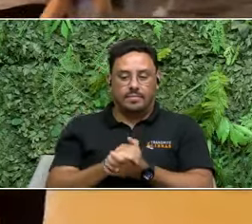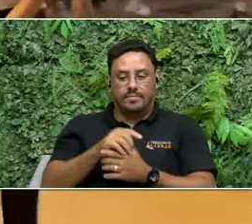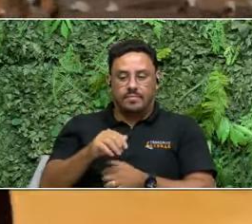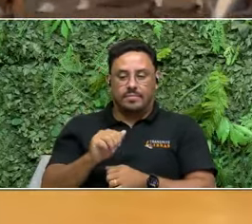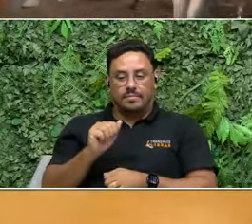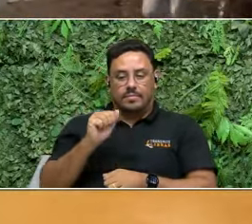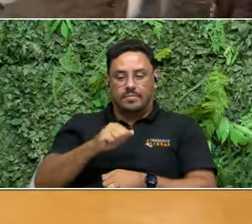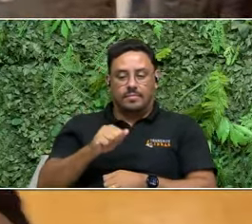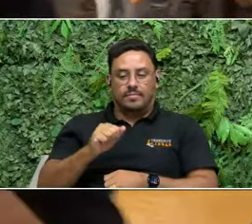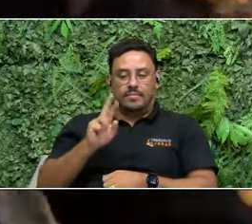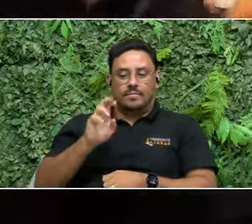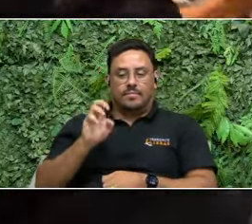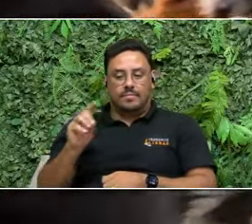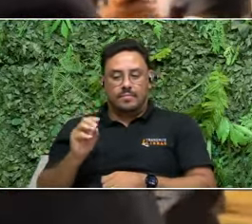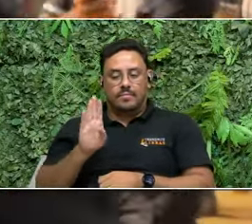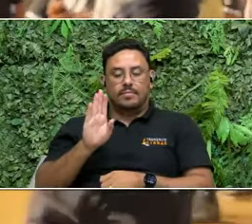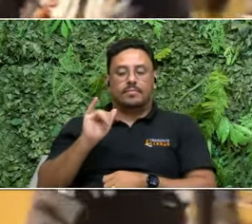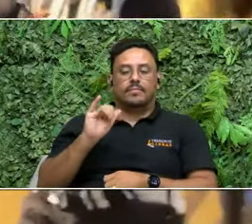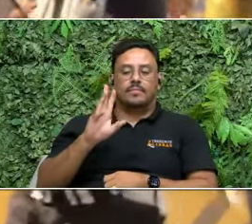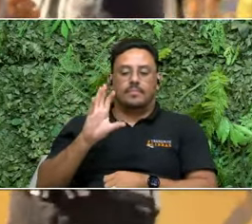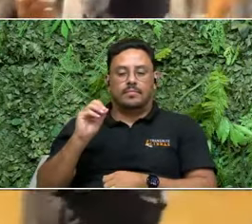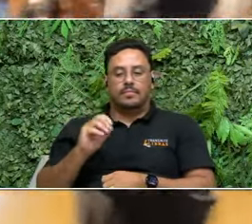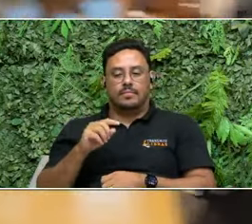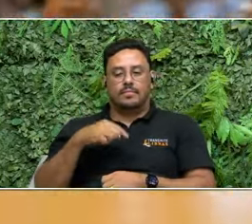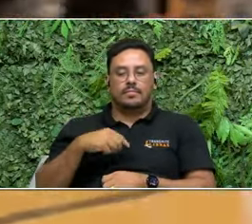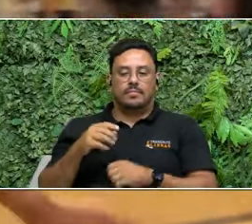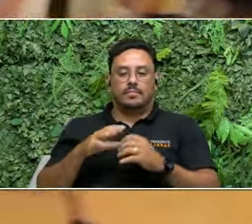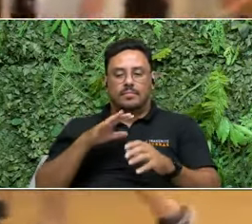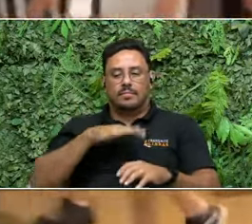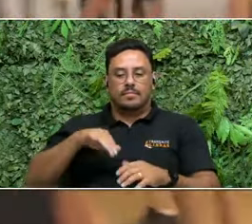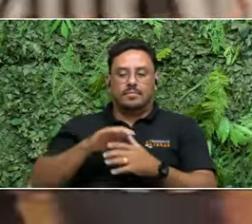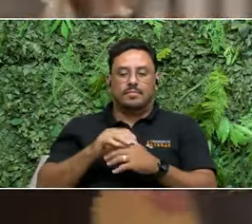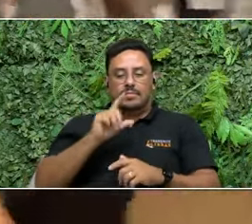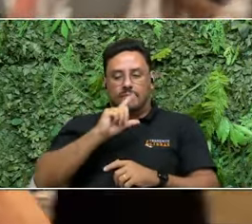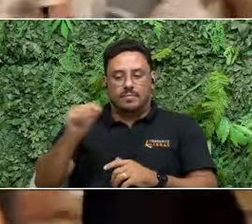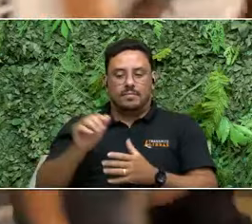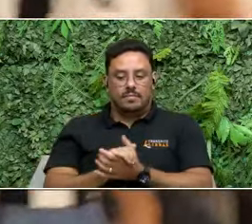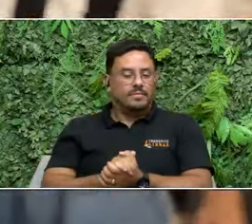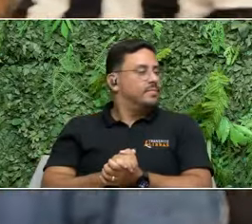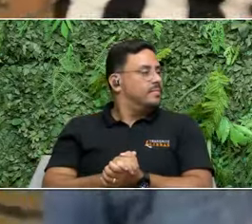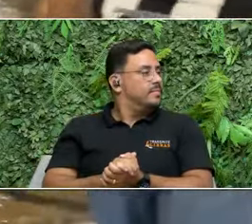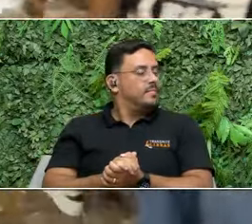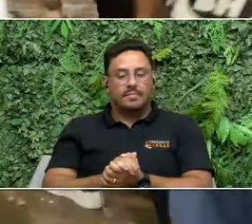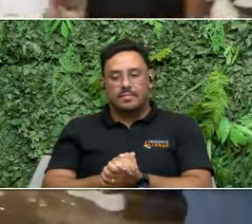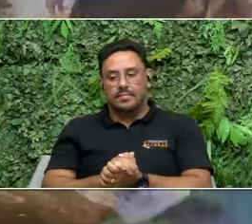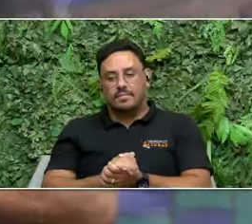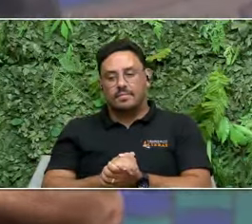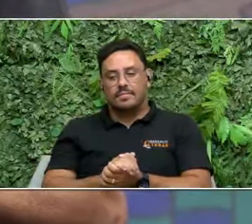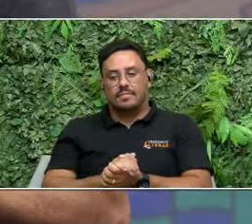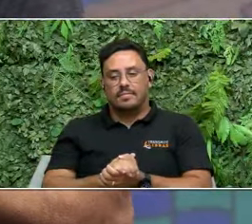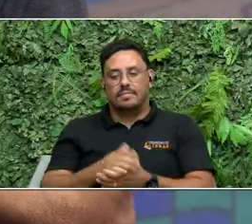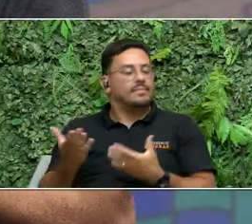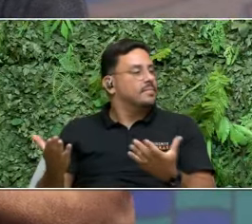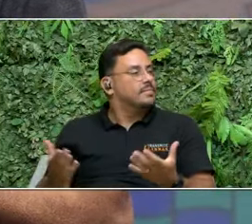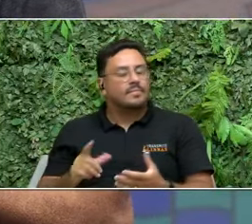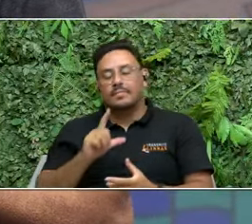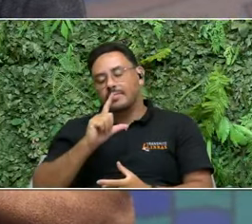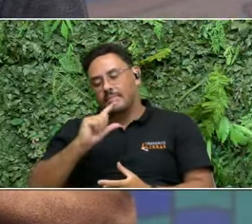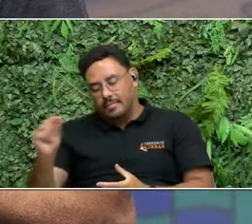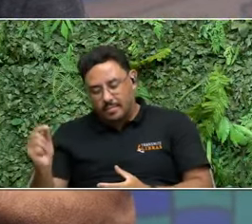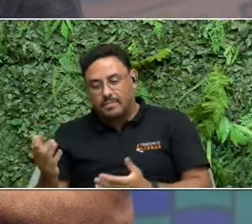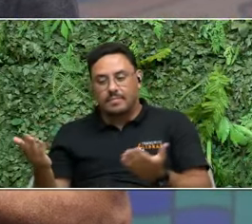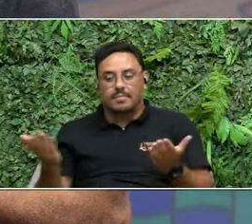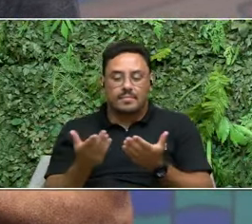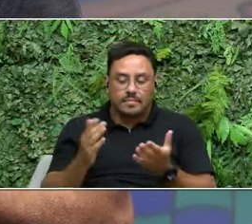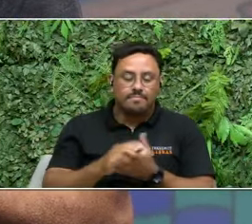na rede 98 é o Bibico da galera a eu tô indo o clima não tá legal eu vou embora tau e é o pessoal saiu tá evidentemente tá saindo ali com